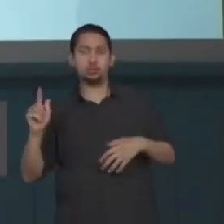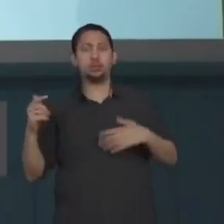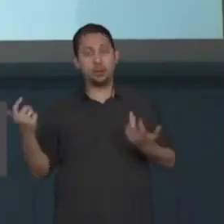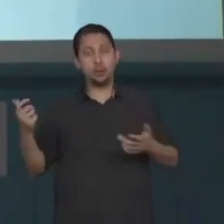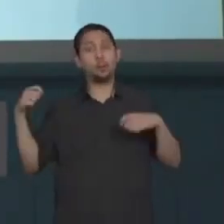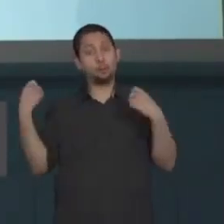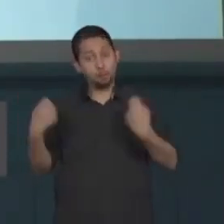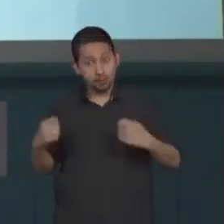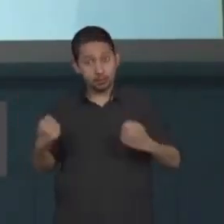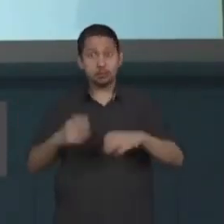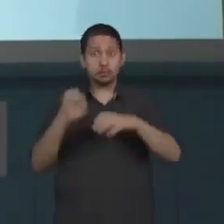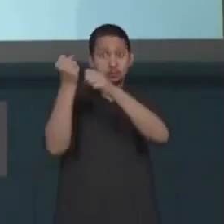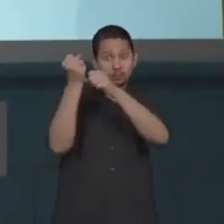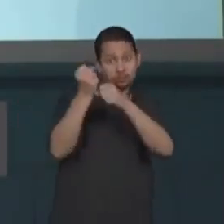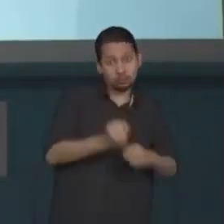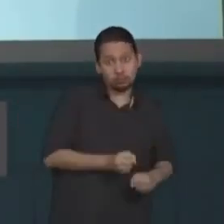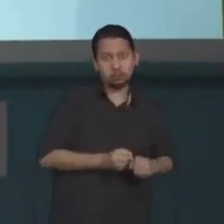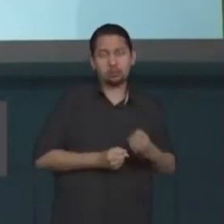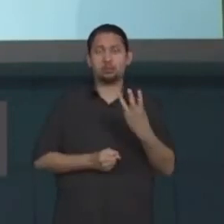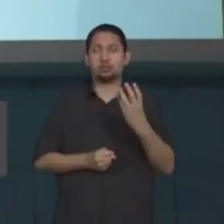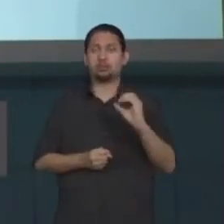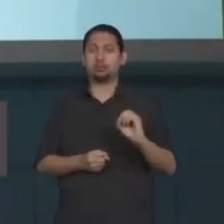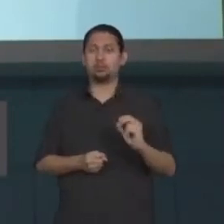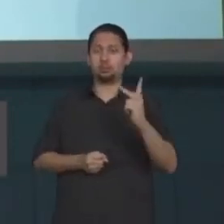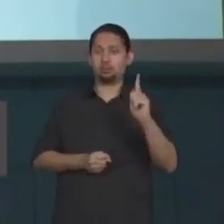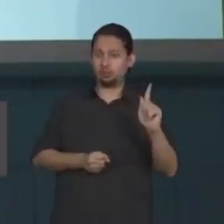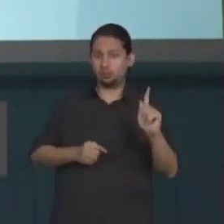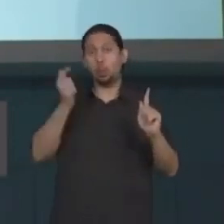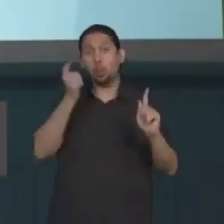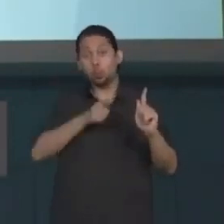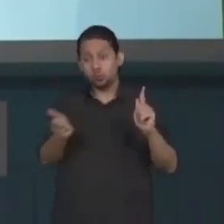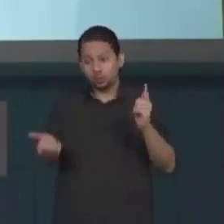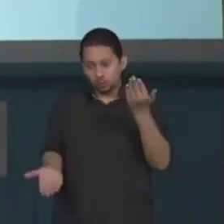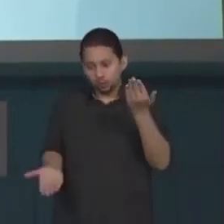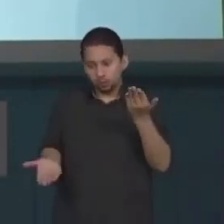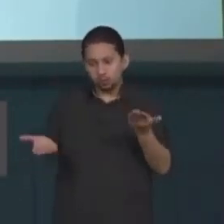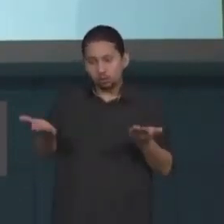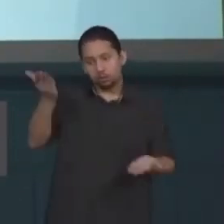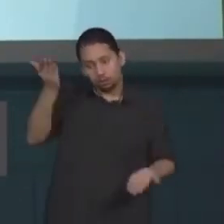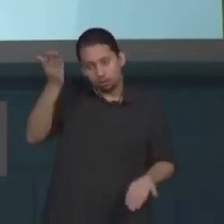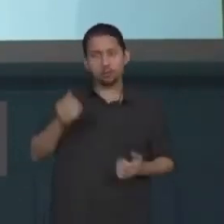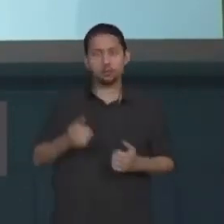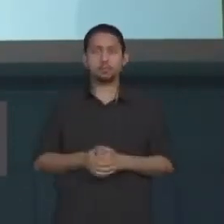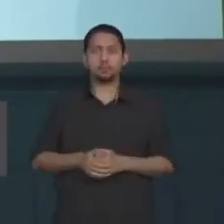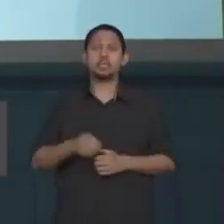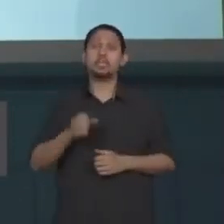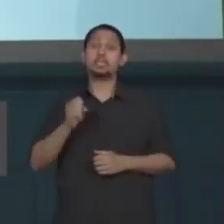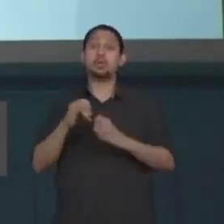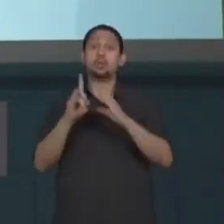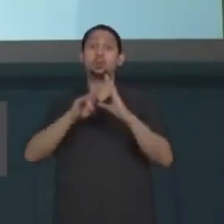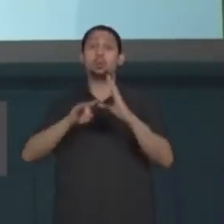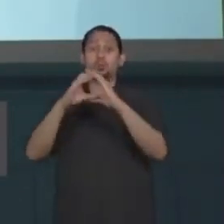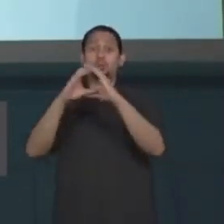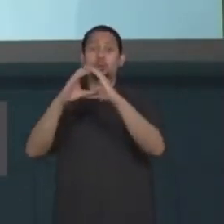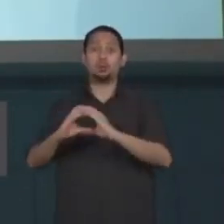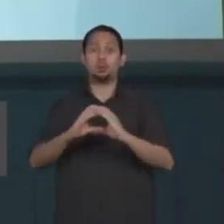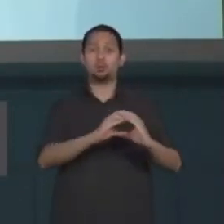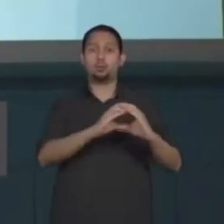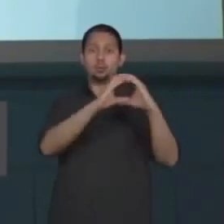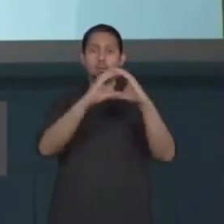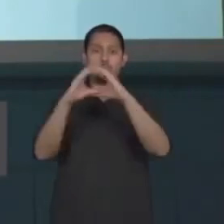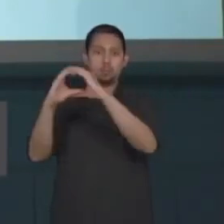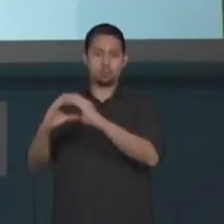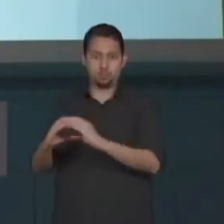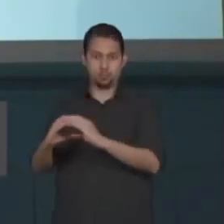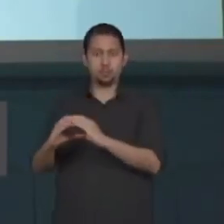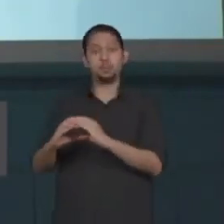pôr uma força de 30 quilos para que esse objeto se mova. Já se eu utilizar polias móveis, isso